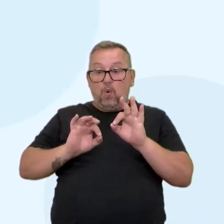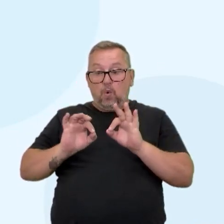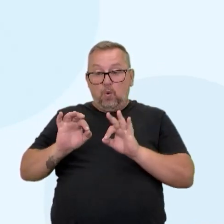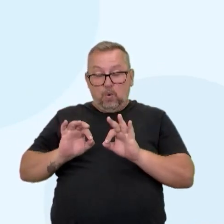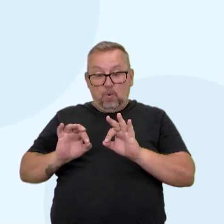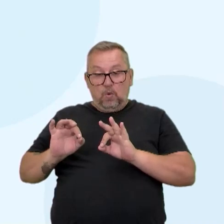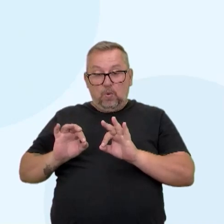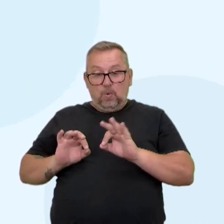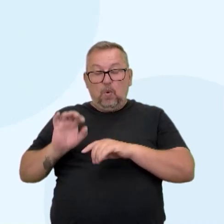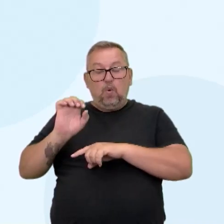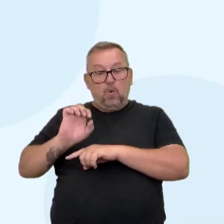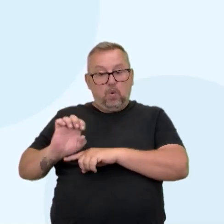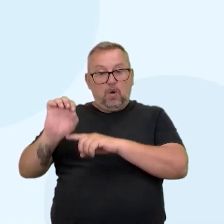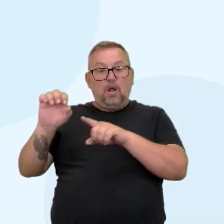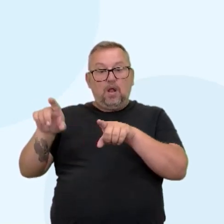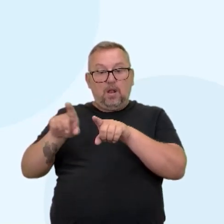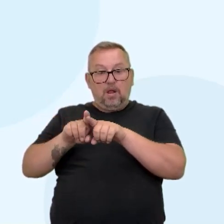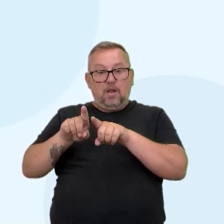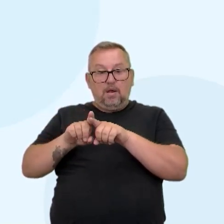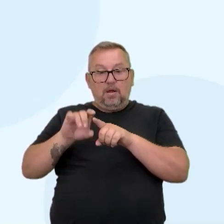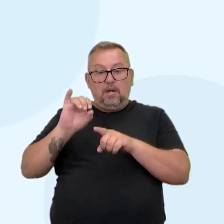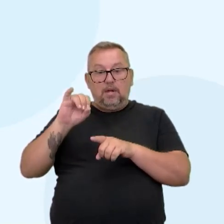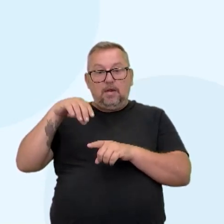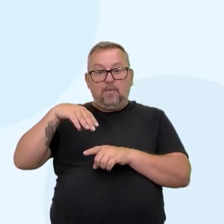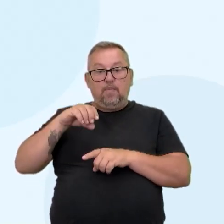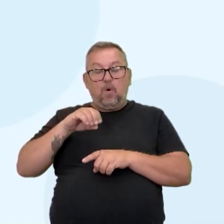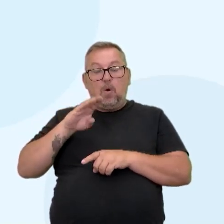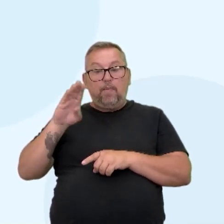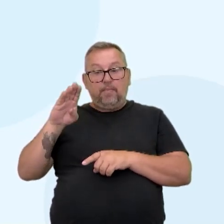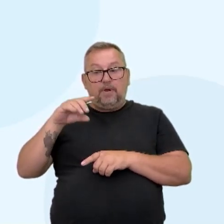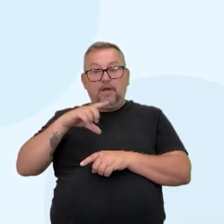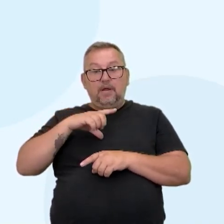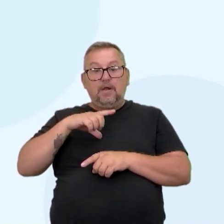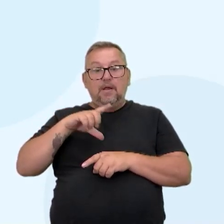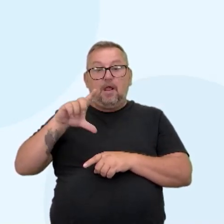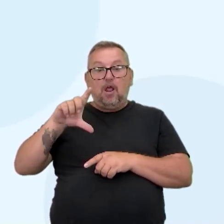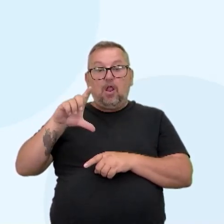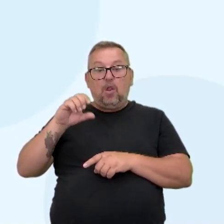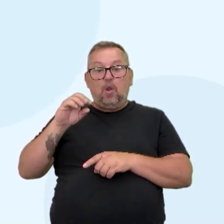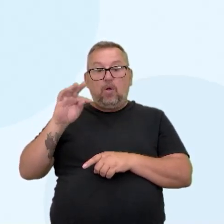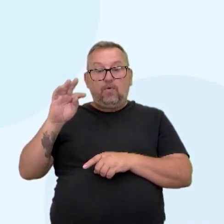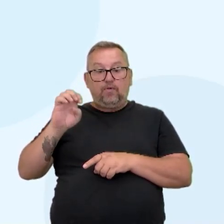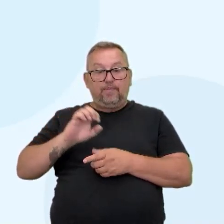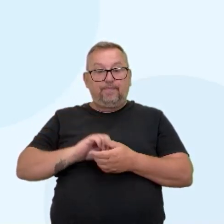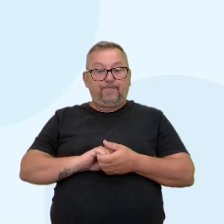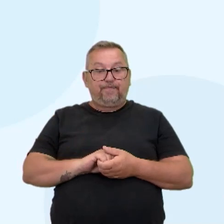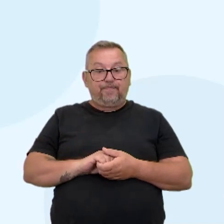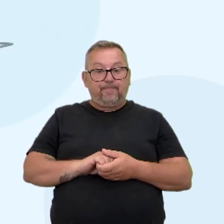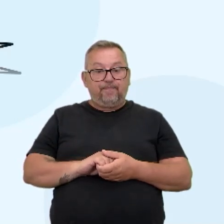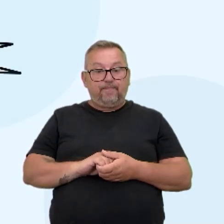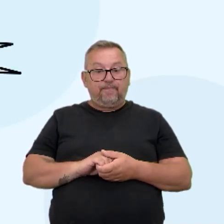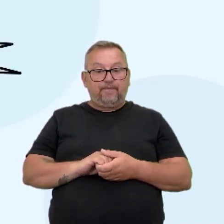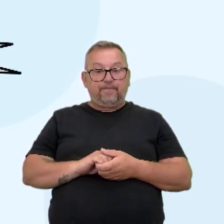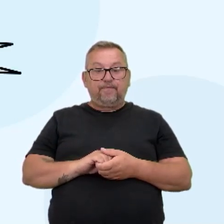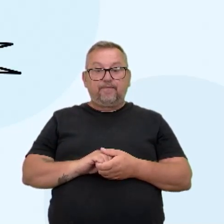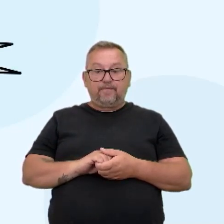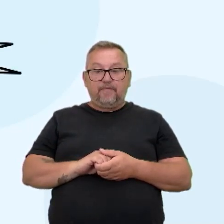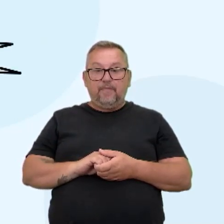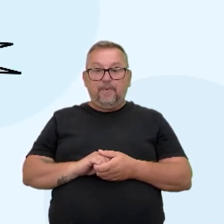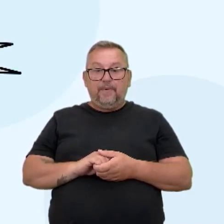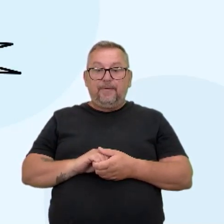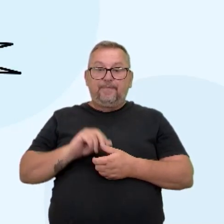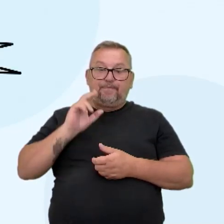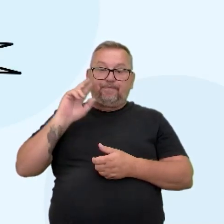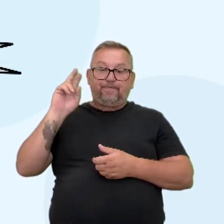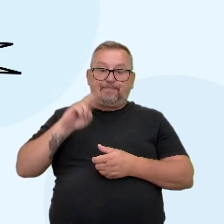Estado e do setor imobiliário, ele tem aquele modelo de lotes, né? E aí, olha o que acontece. A gente está vendo